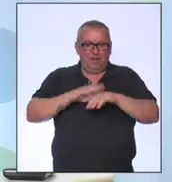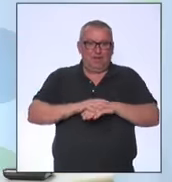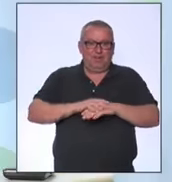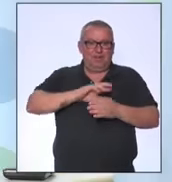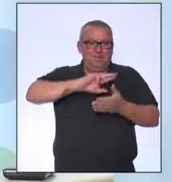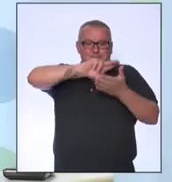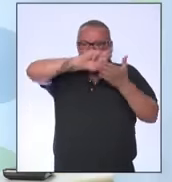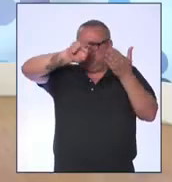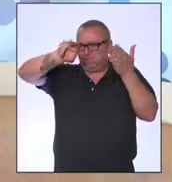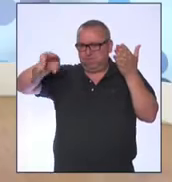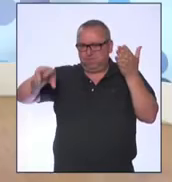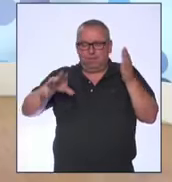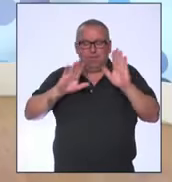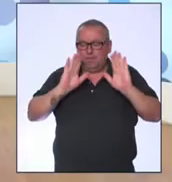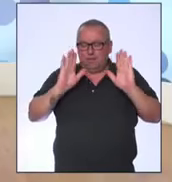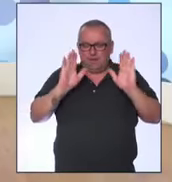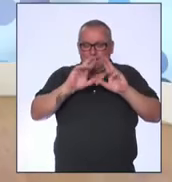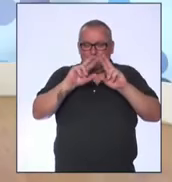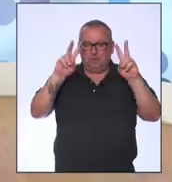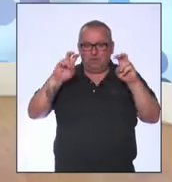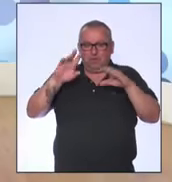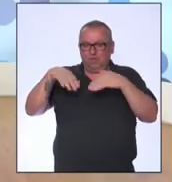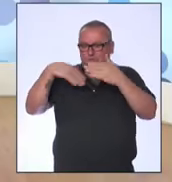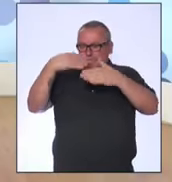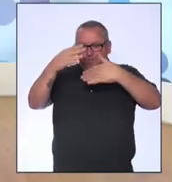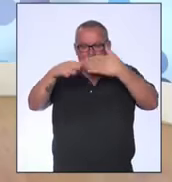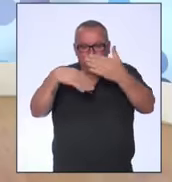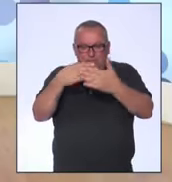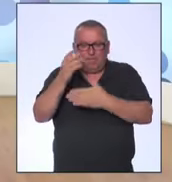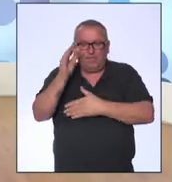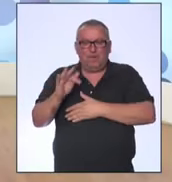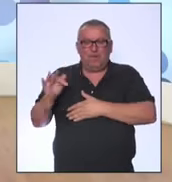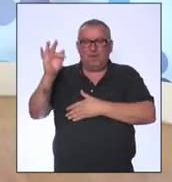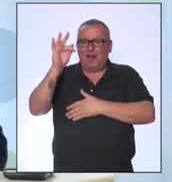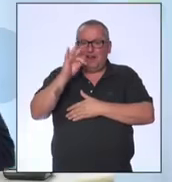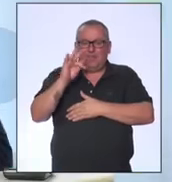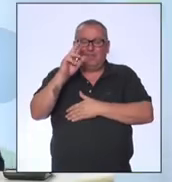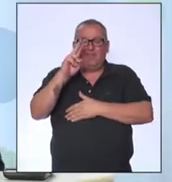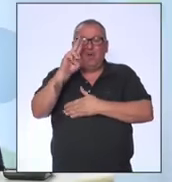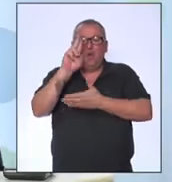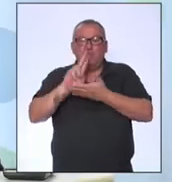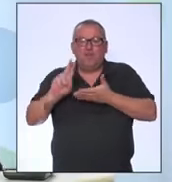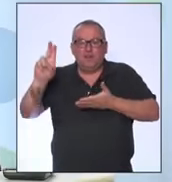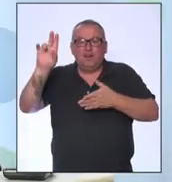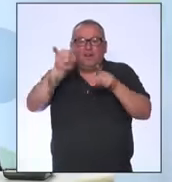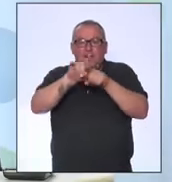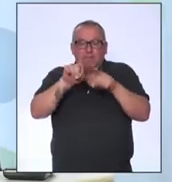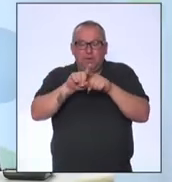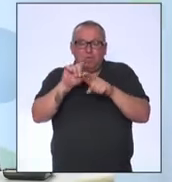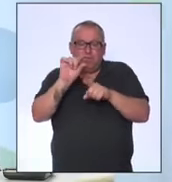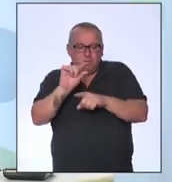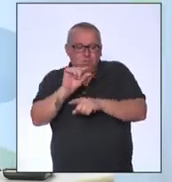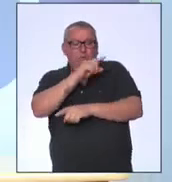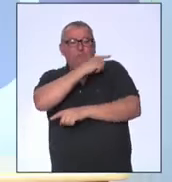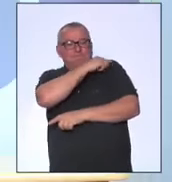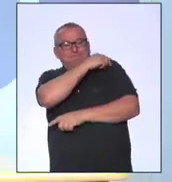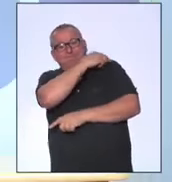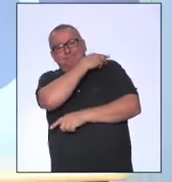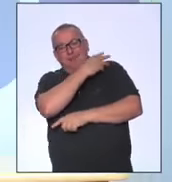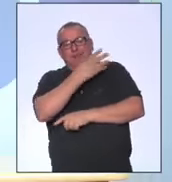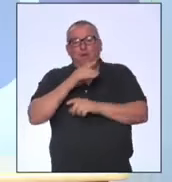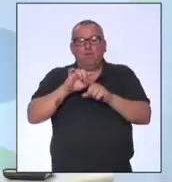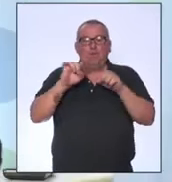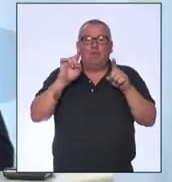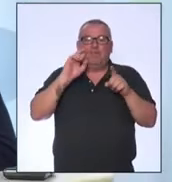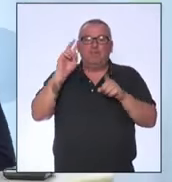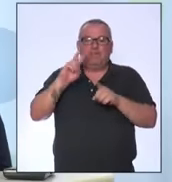dimensões. Mas enfim, é assunto mais para universidade e até um pouco de ensino médio, talvez, né? Sim. Mas vamos